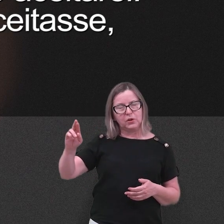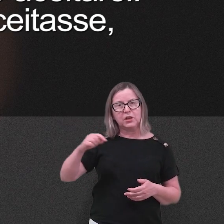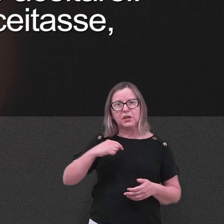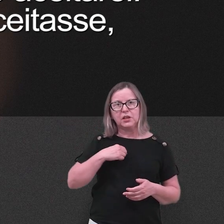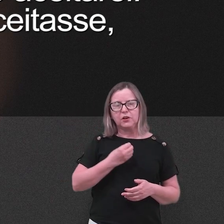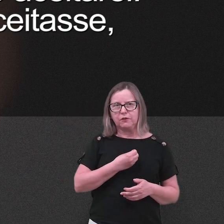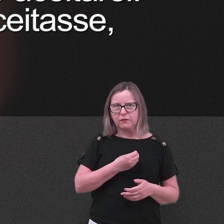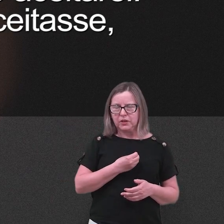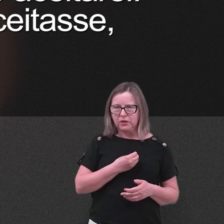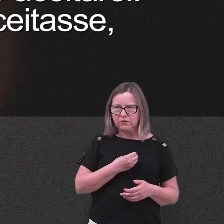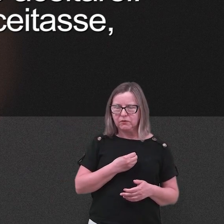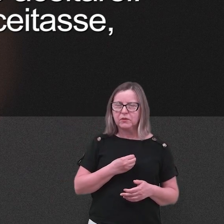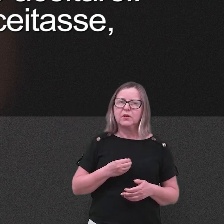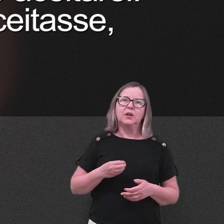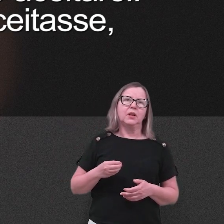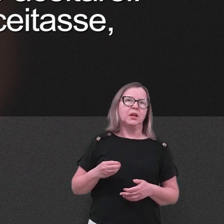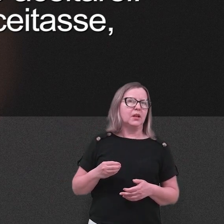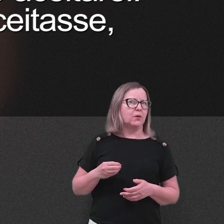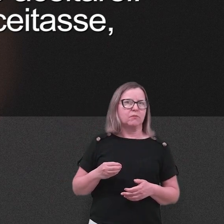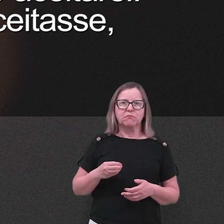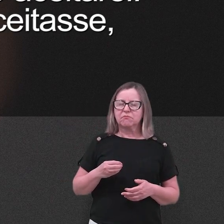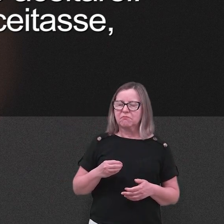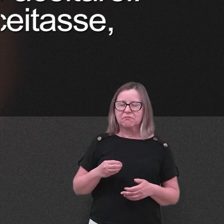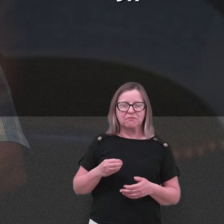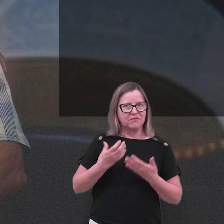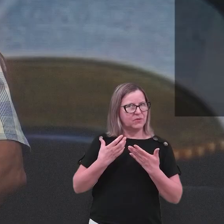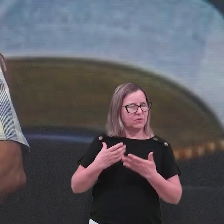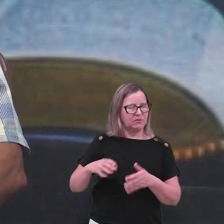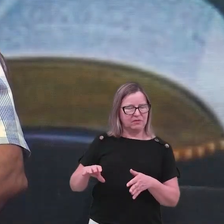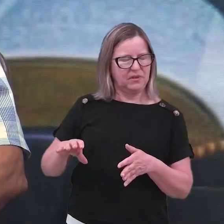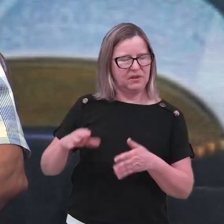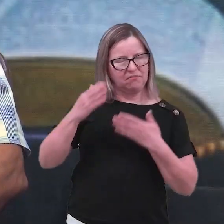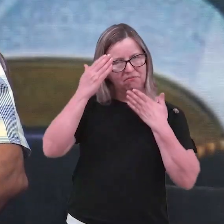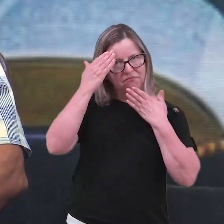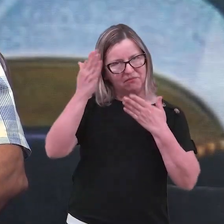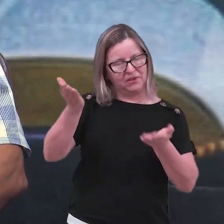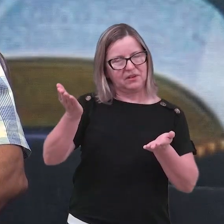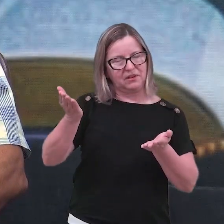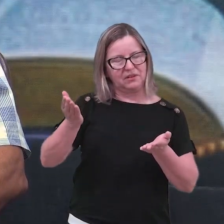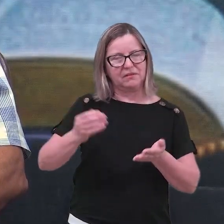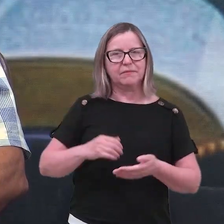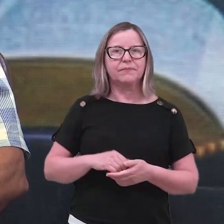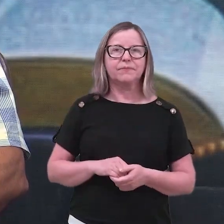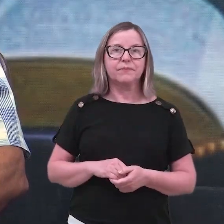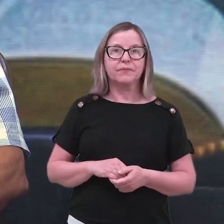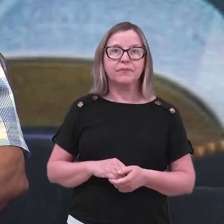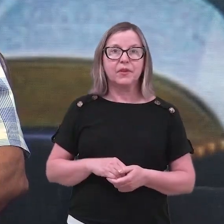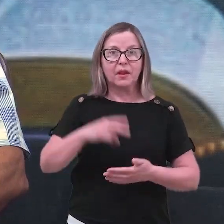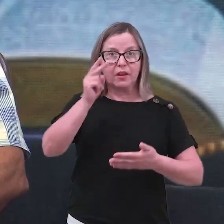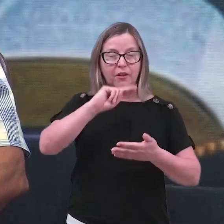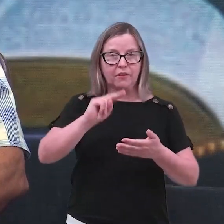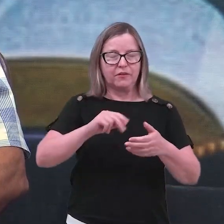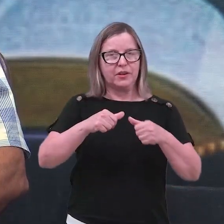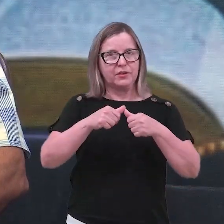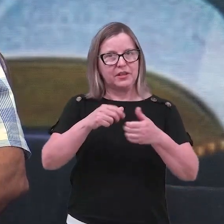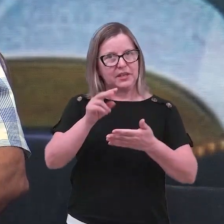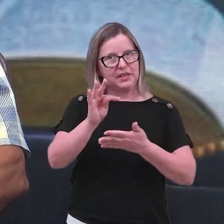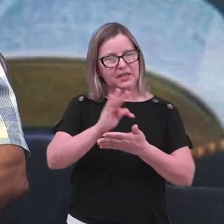o aceitasse, mas ele recusou. Eu vejo nesse texto aqui, meus